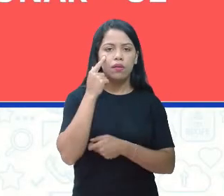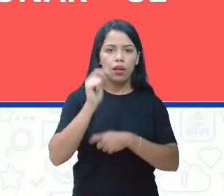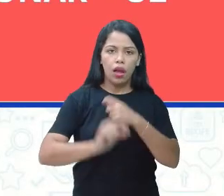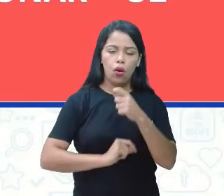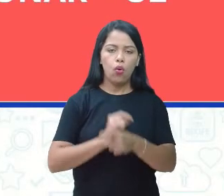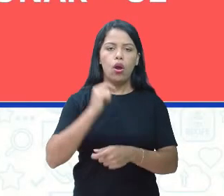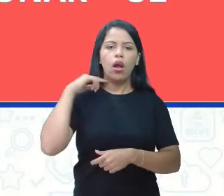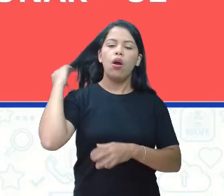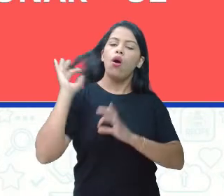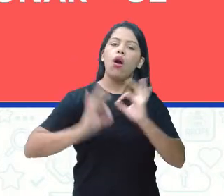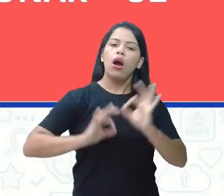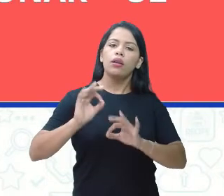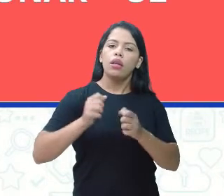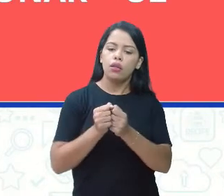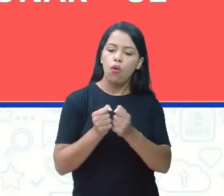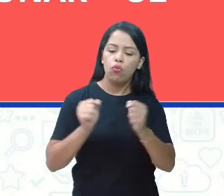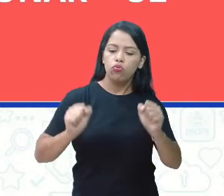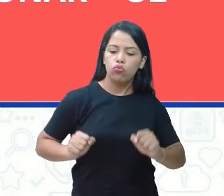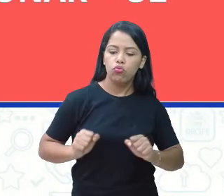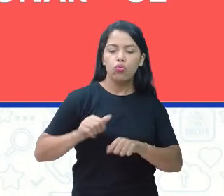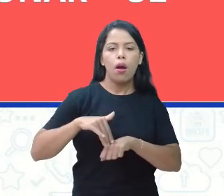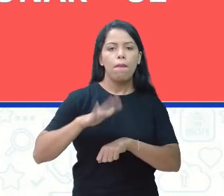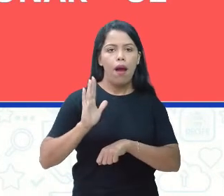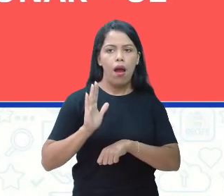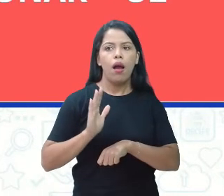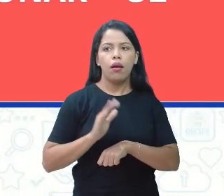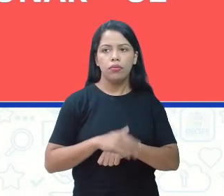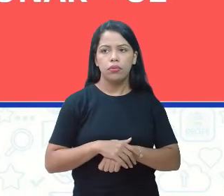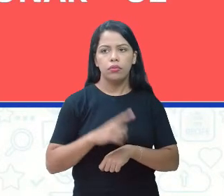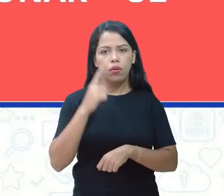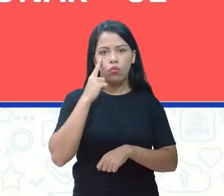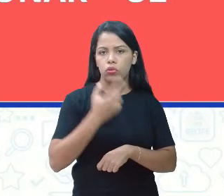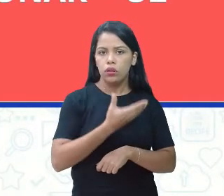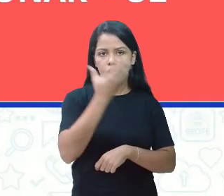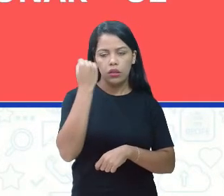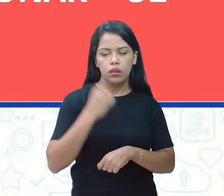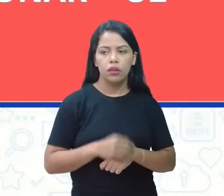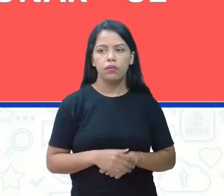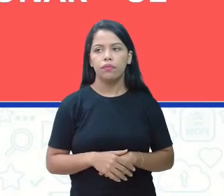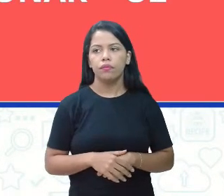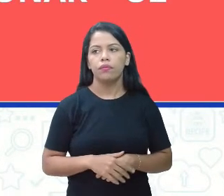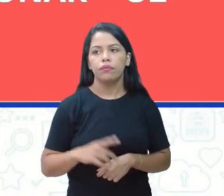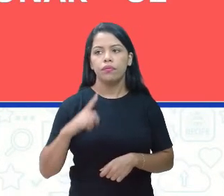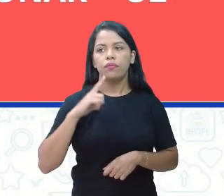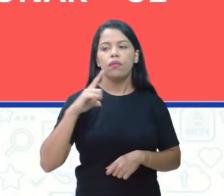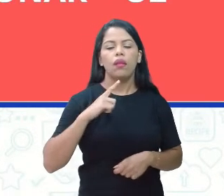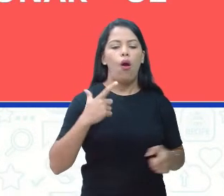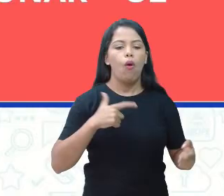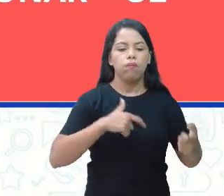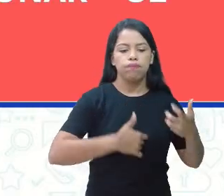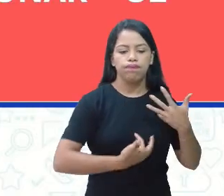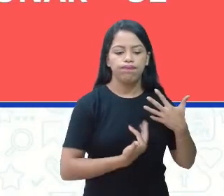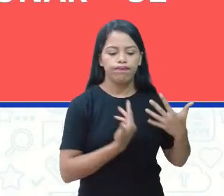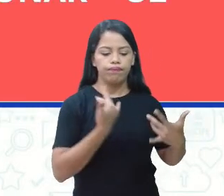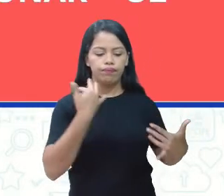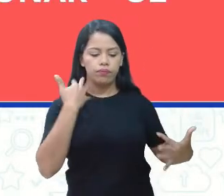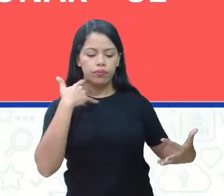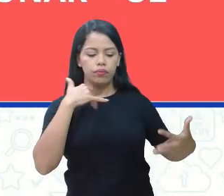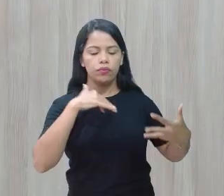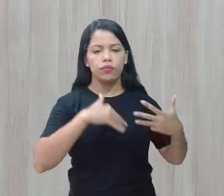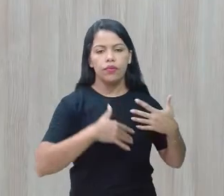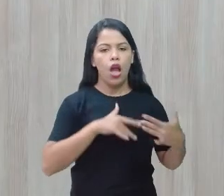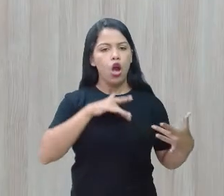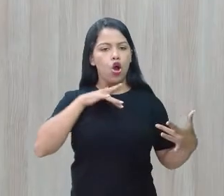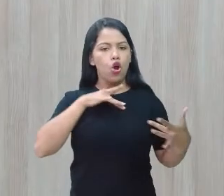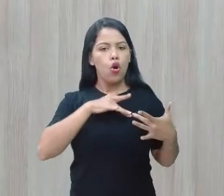uma estrutura maior, para não esquecer. Então, pequena circulação ou circulação pulmonar. Por quê? Porque é uma